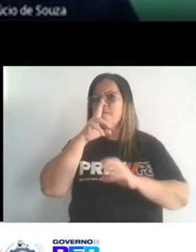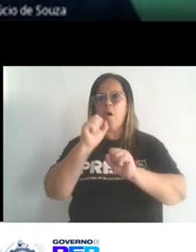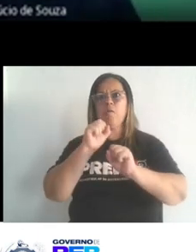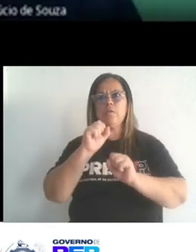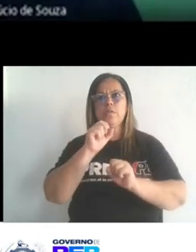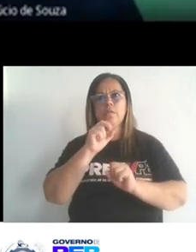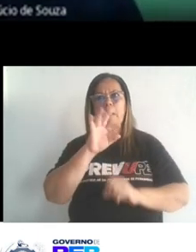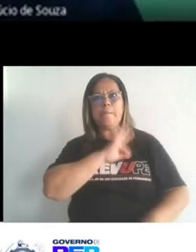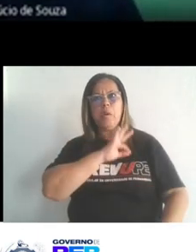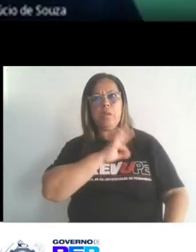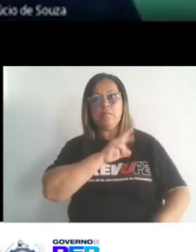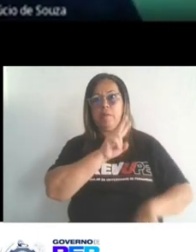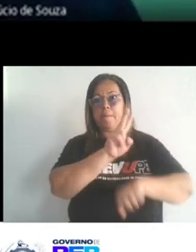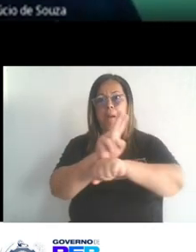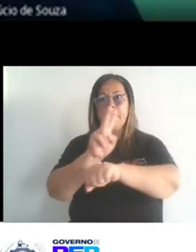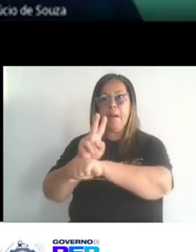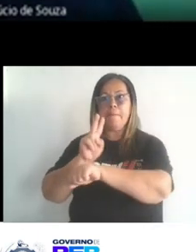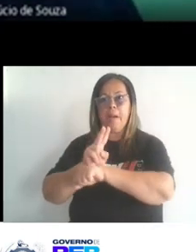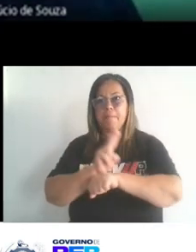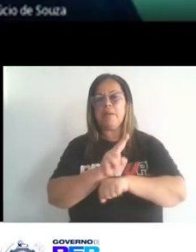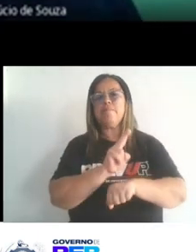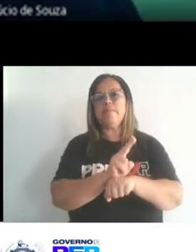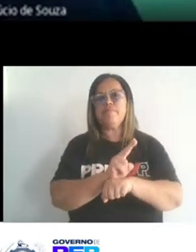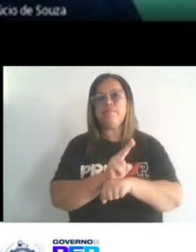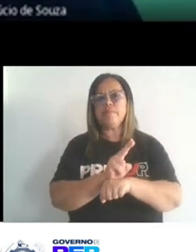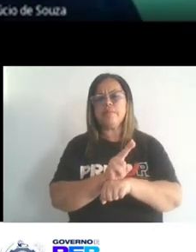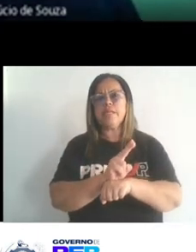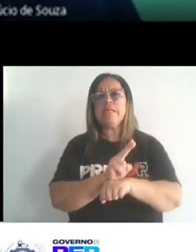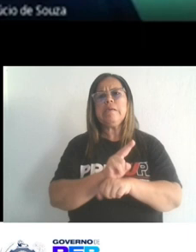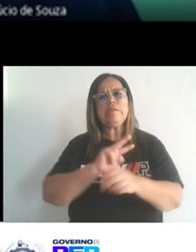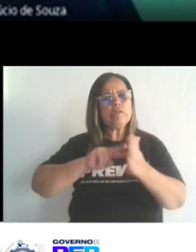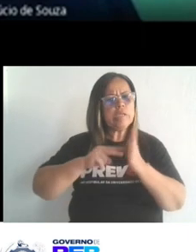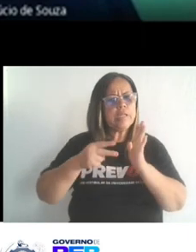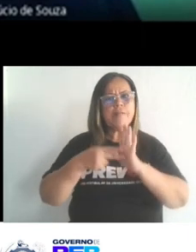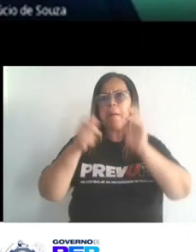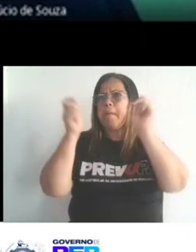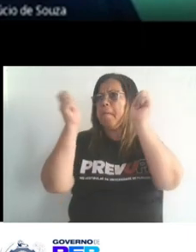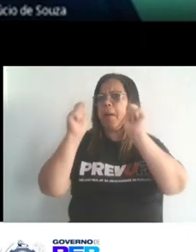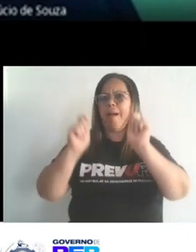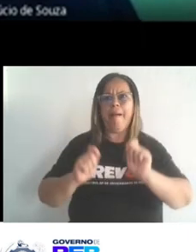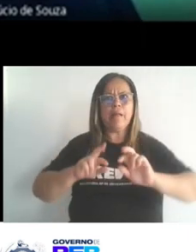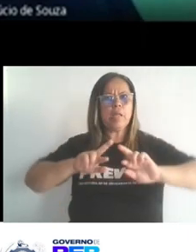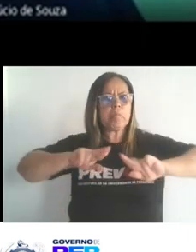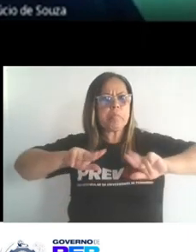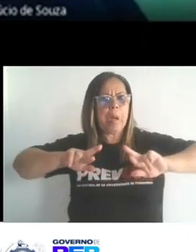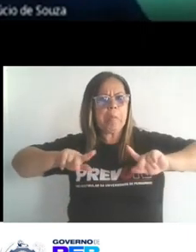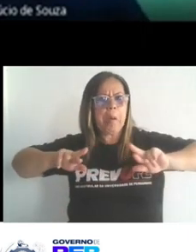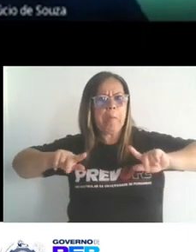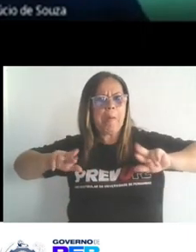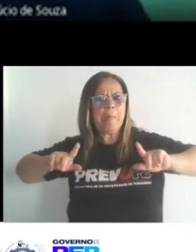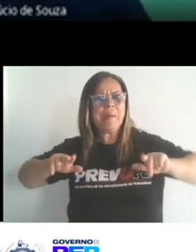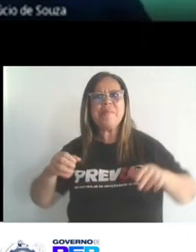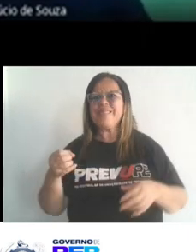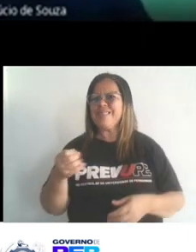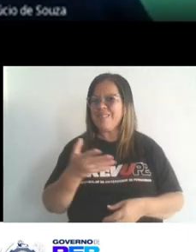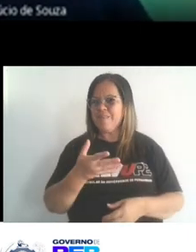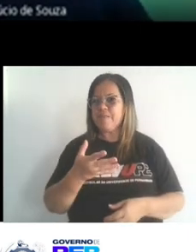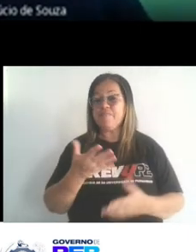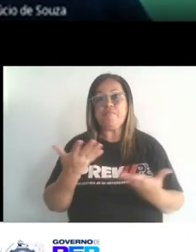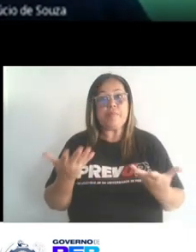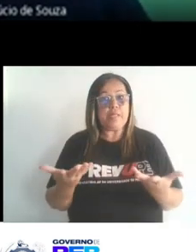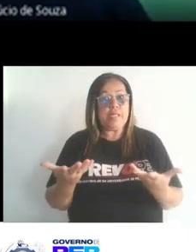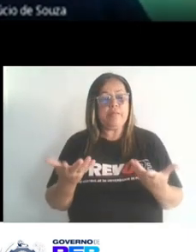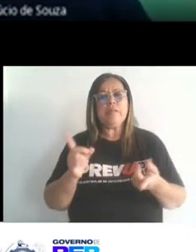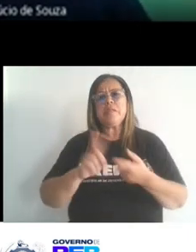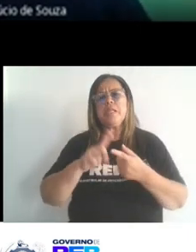para protegê-los significa formas de arte bastante novas e diversificadas em geral